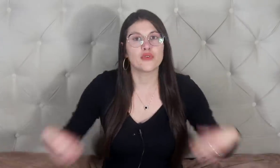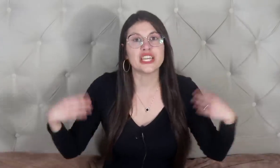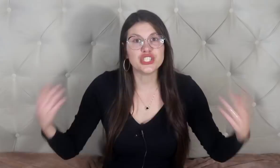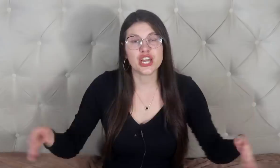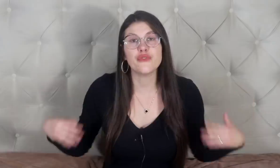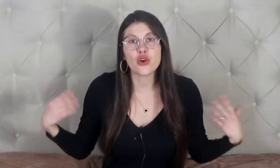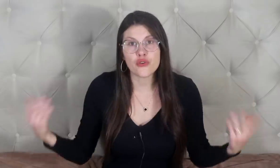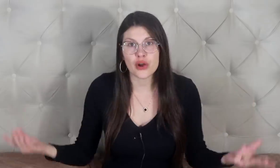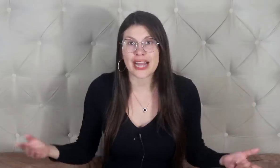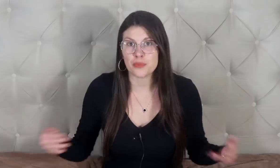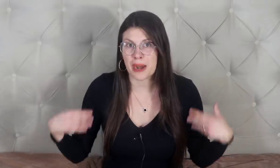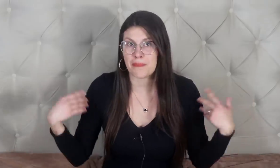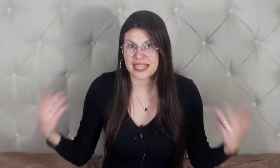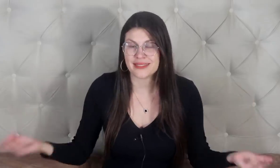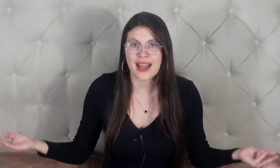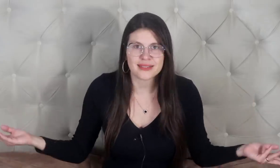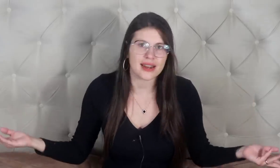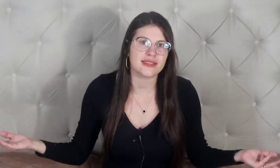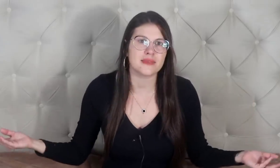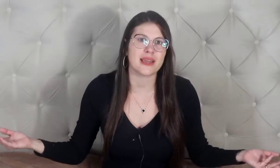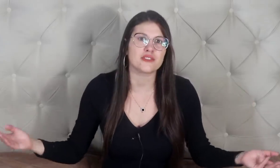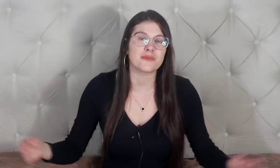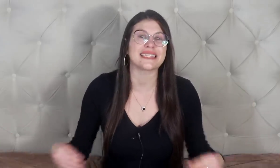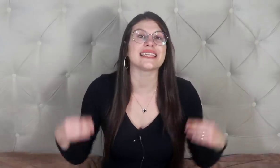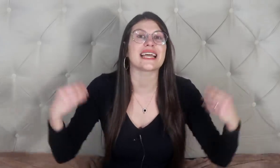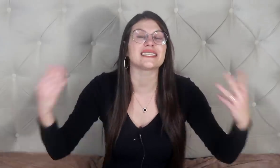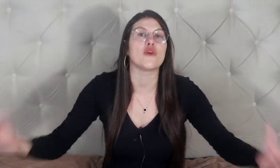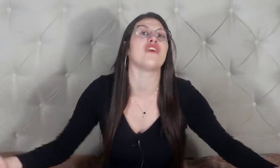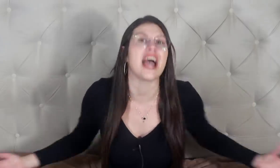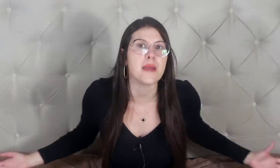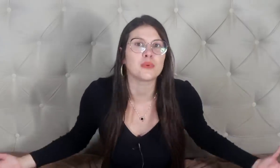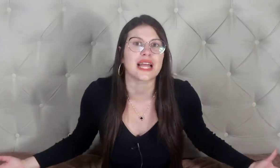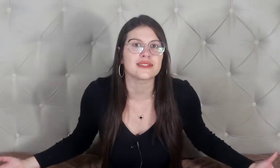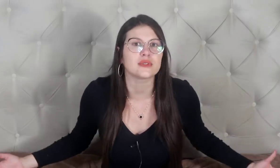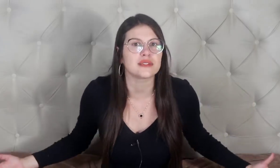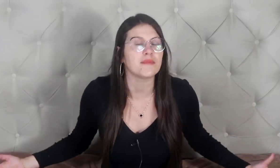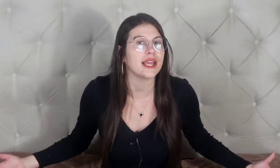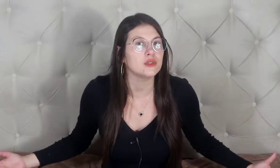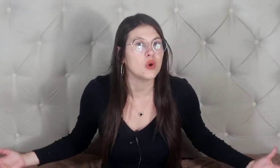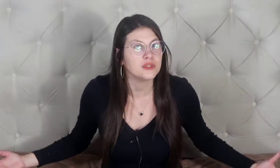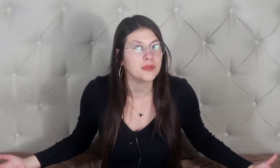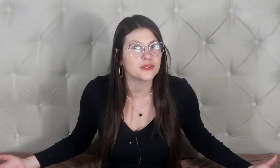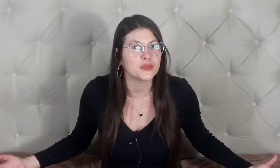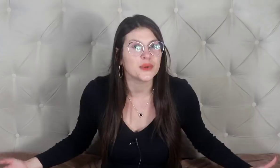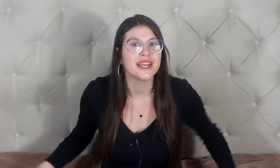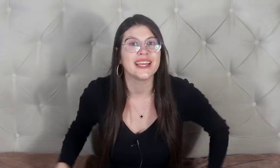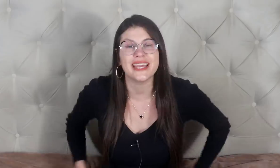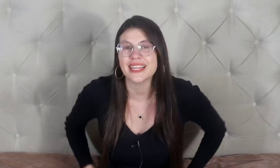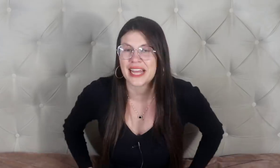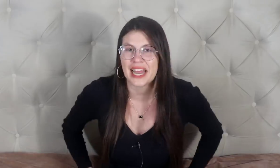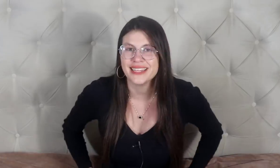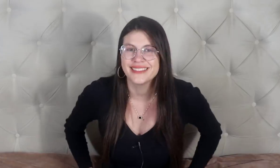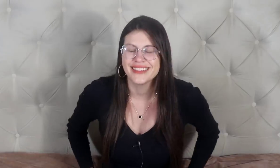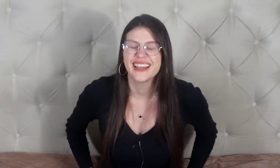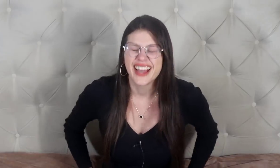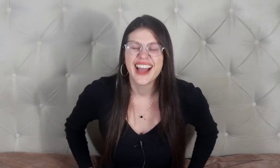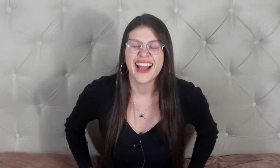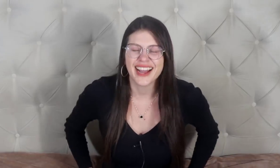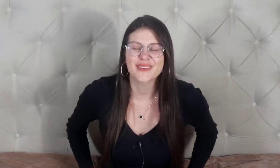calma, meu povo, Cristiano foi convocado para prestar esclarecimentos para tentar salvar a reputação da CPI do hospício. E até